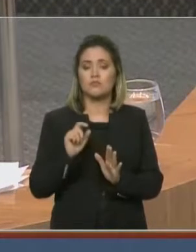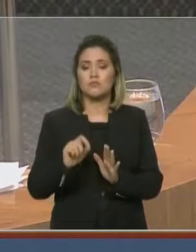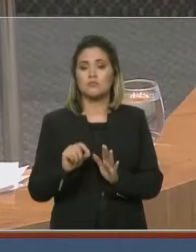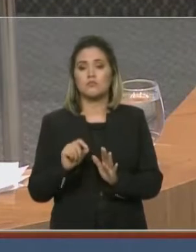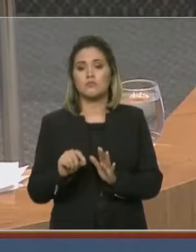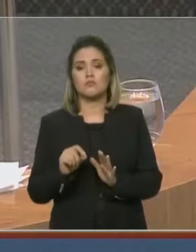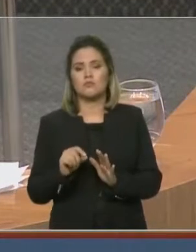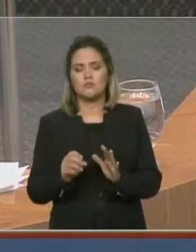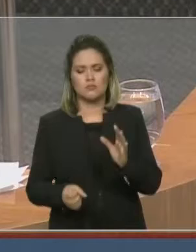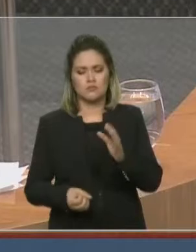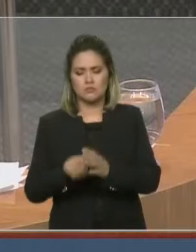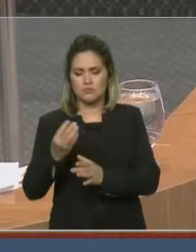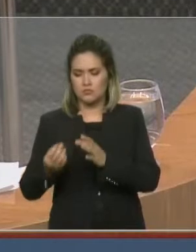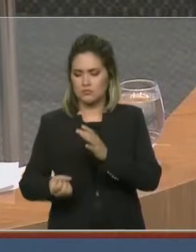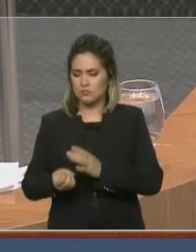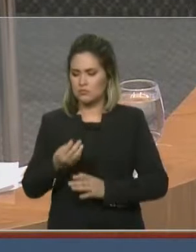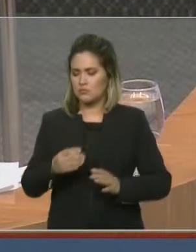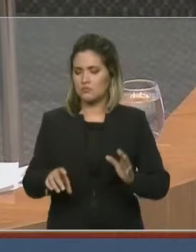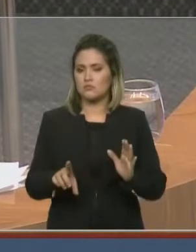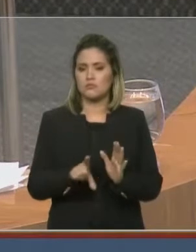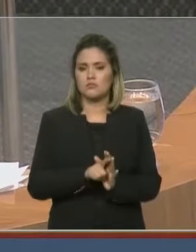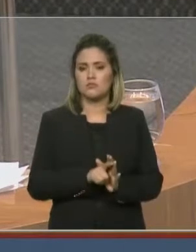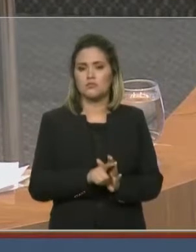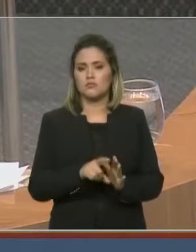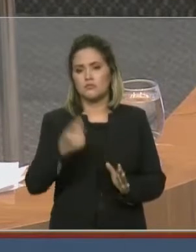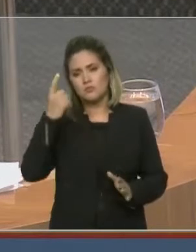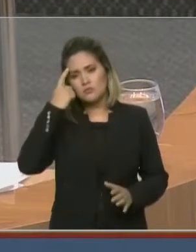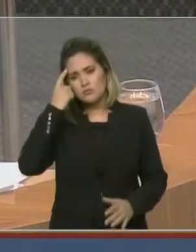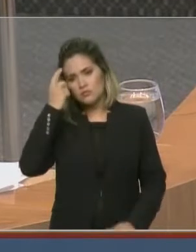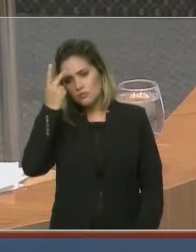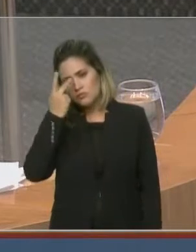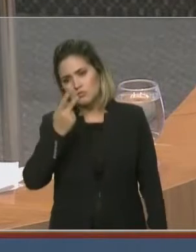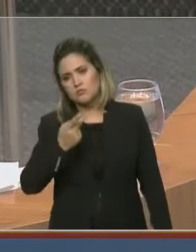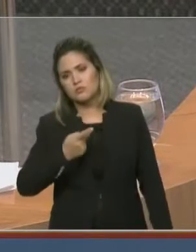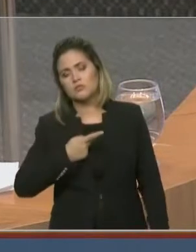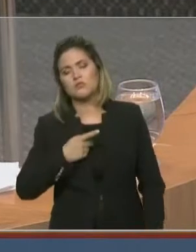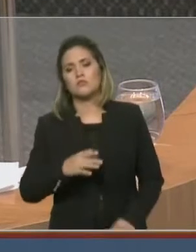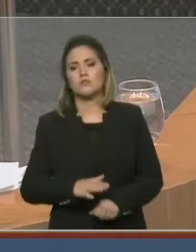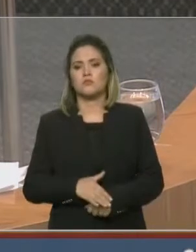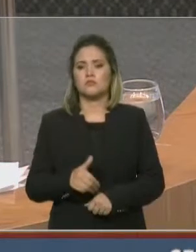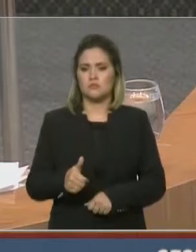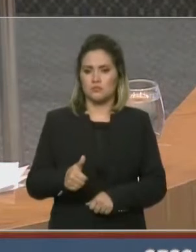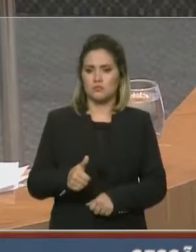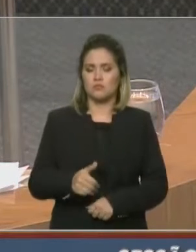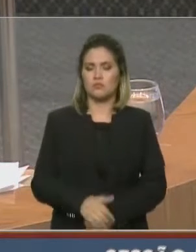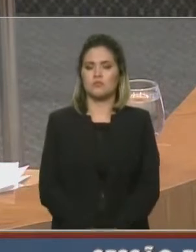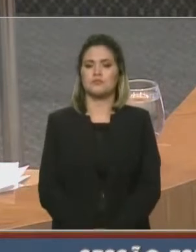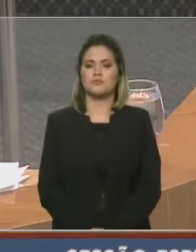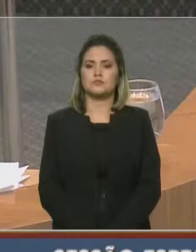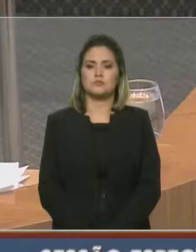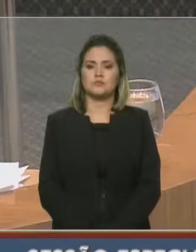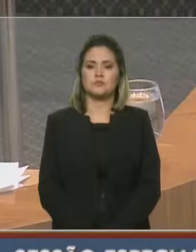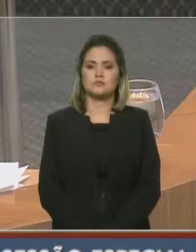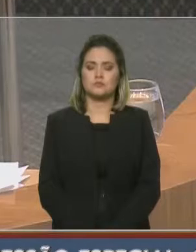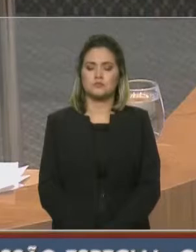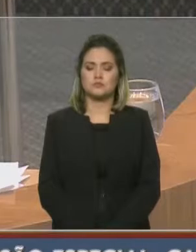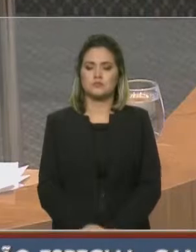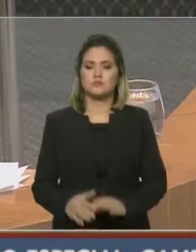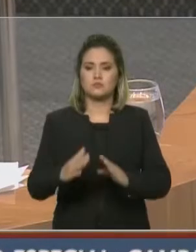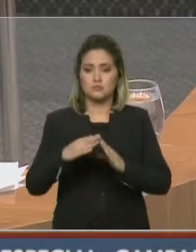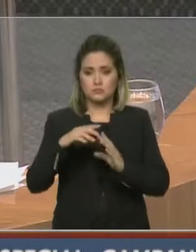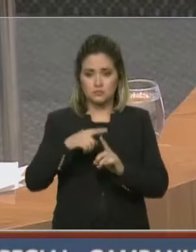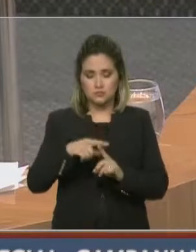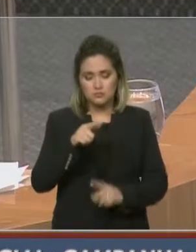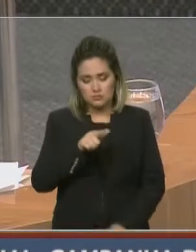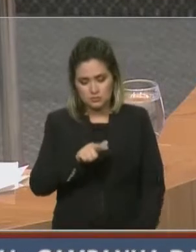e criam leis a seu próprio favor. Afinal, a Igreja é